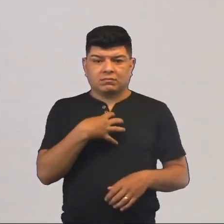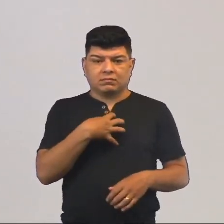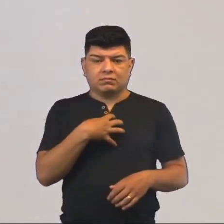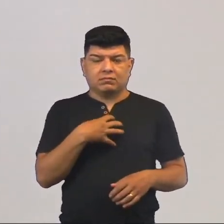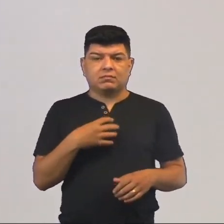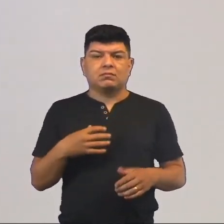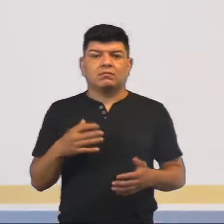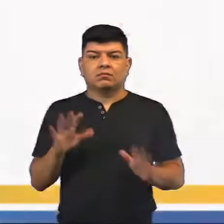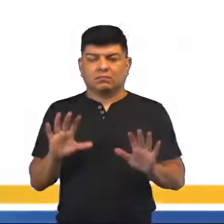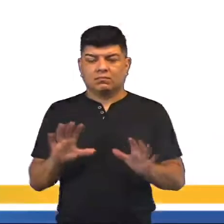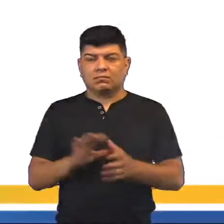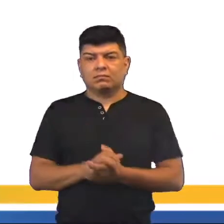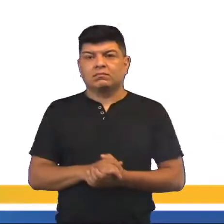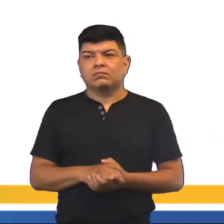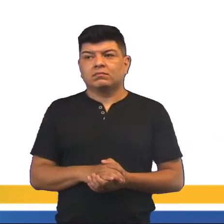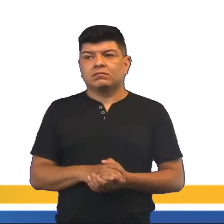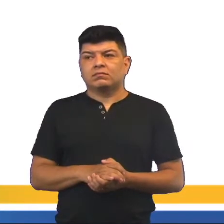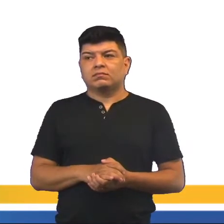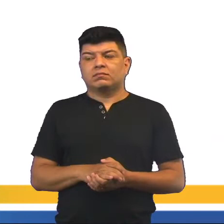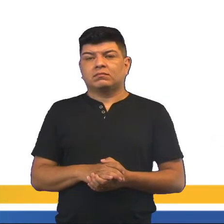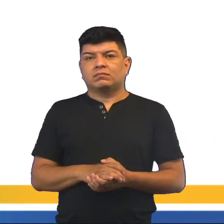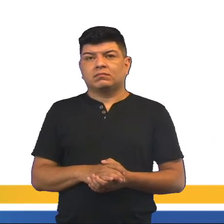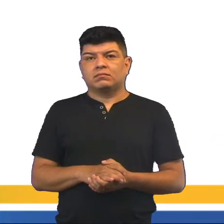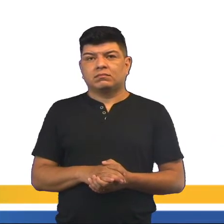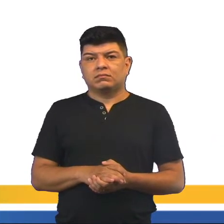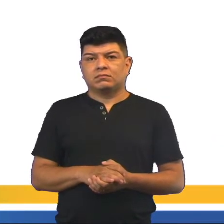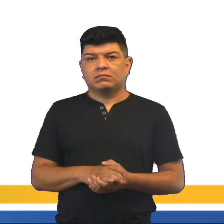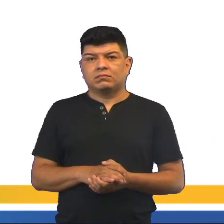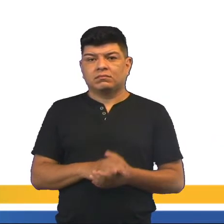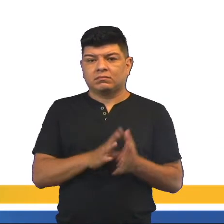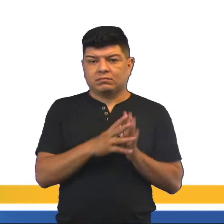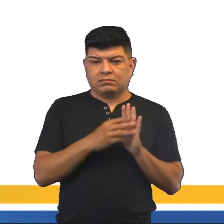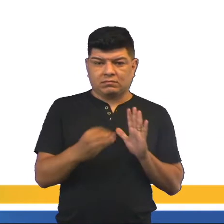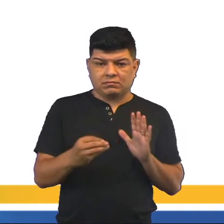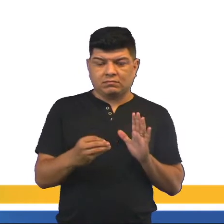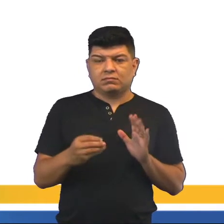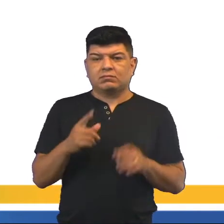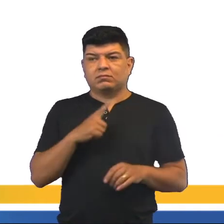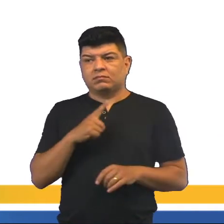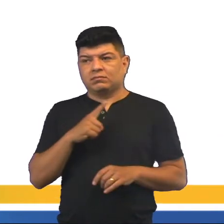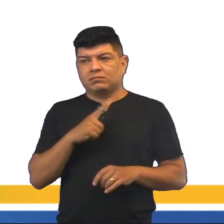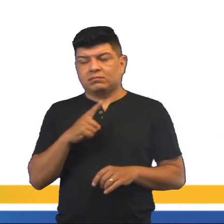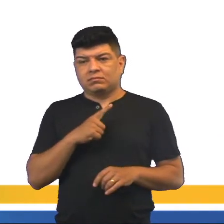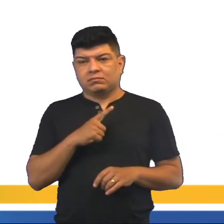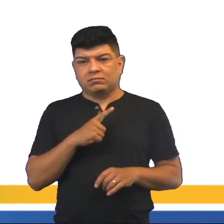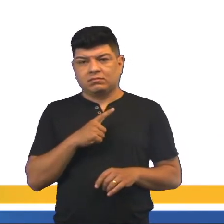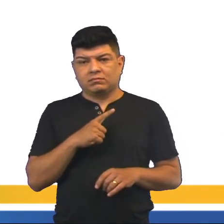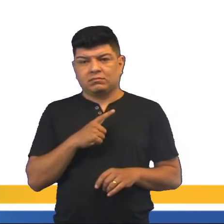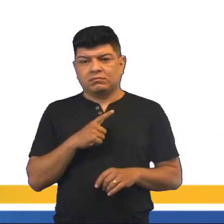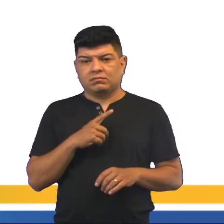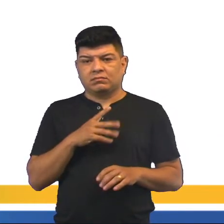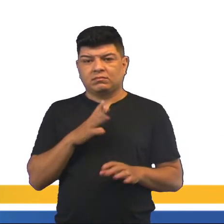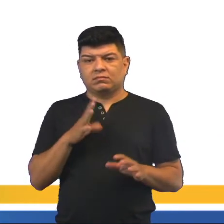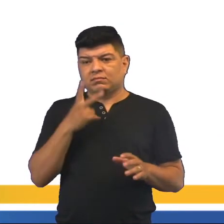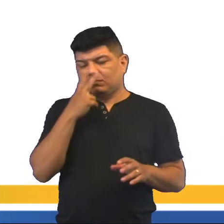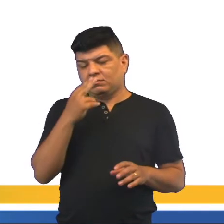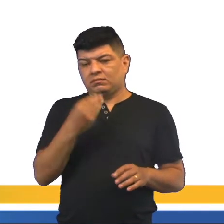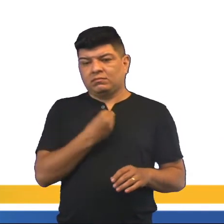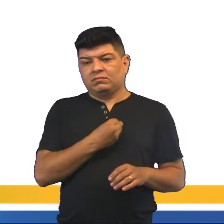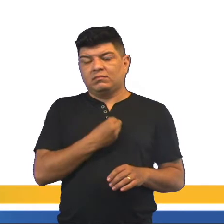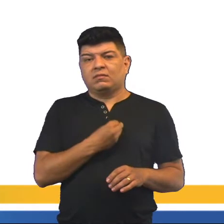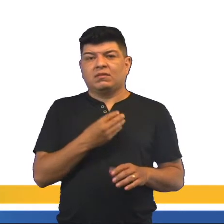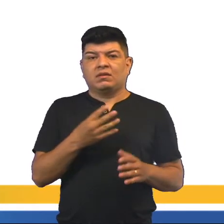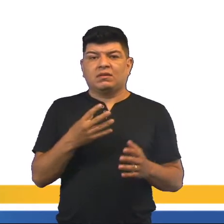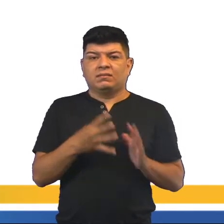certa forma, né? A notação coreográfica, né, tipos de formulários existentes,